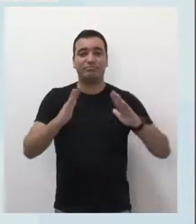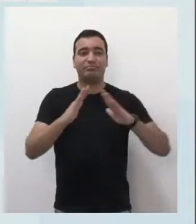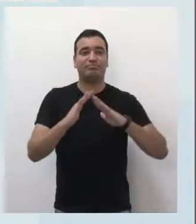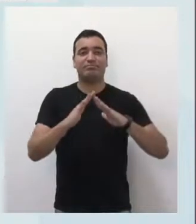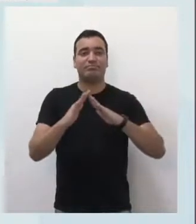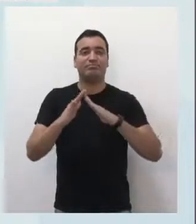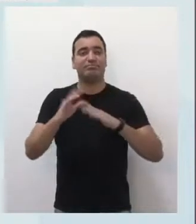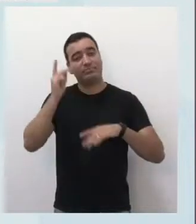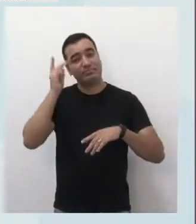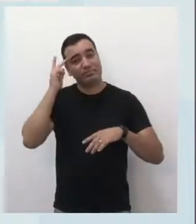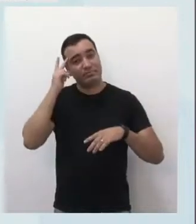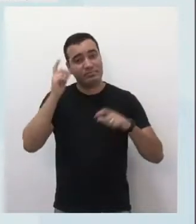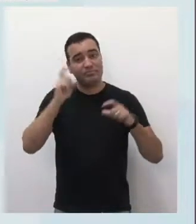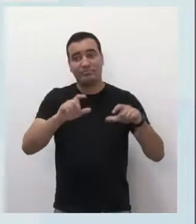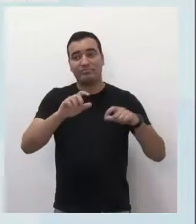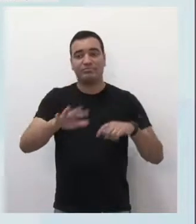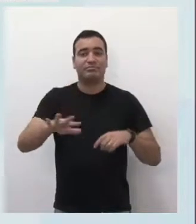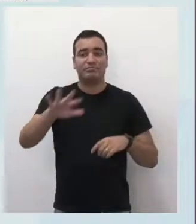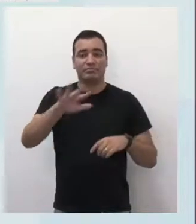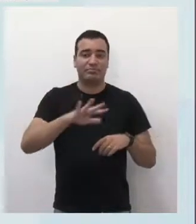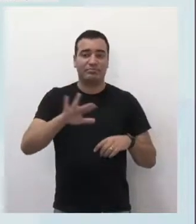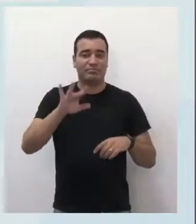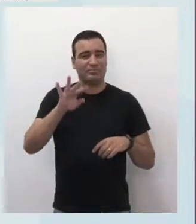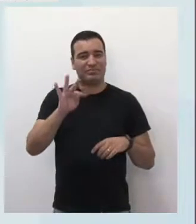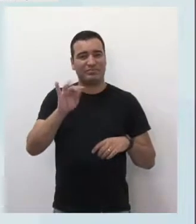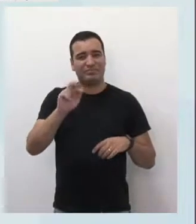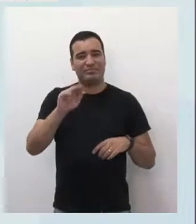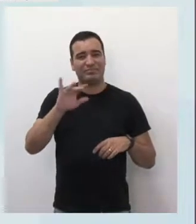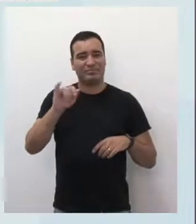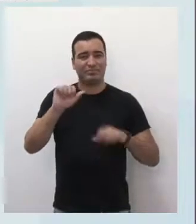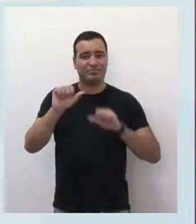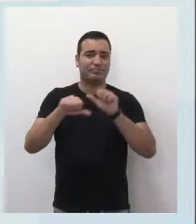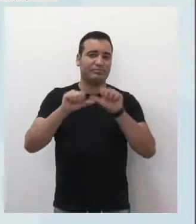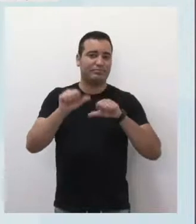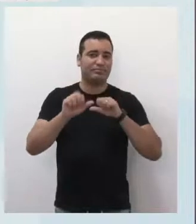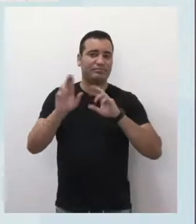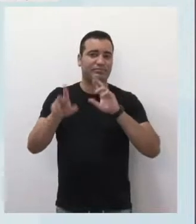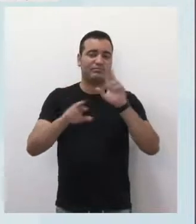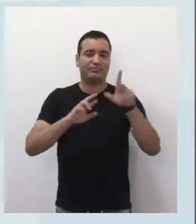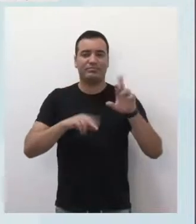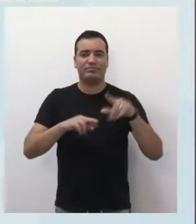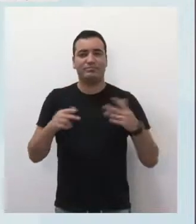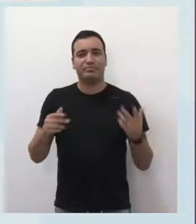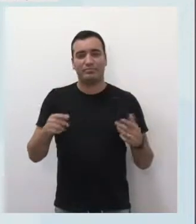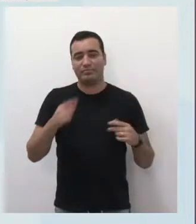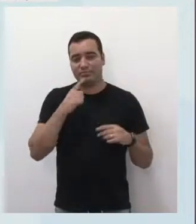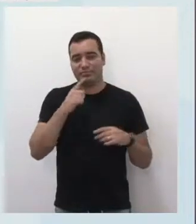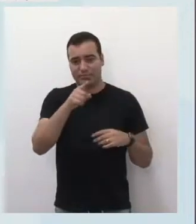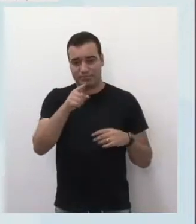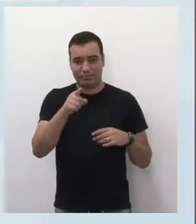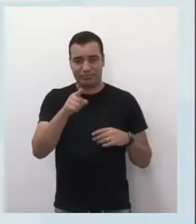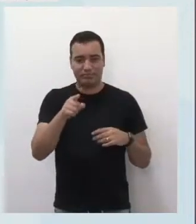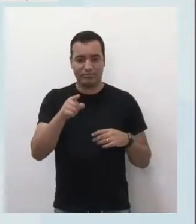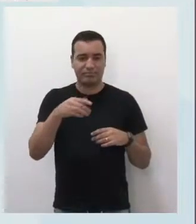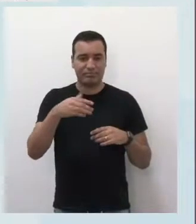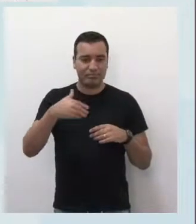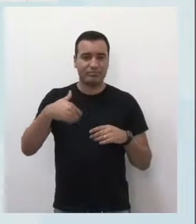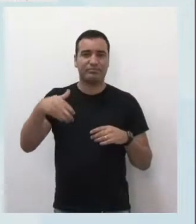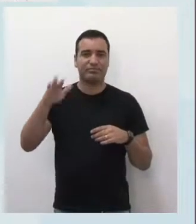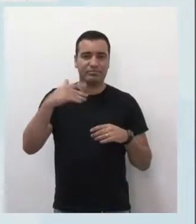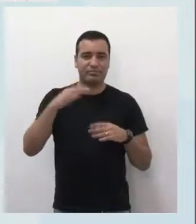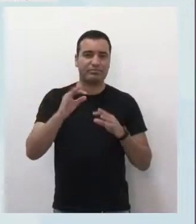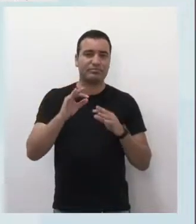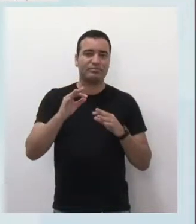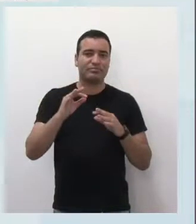Paulo, essa tarifa muda. Eu diria até que assim, à medida que você vai indo um pouquinho lá mais